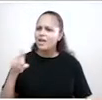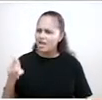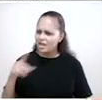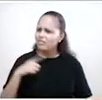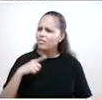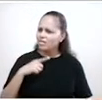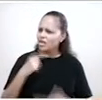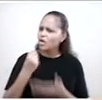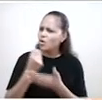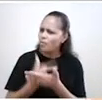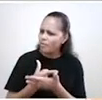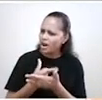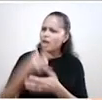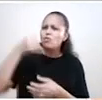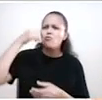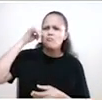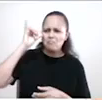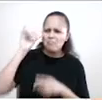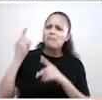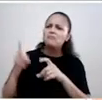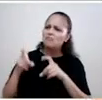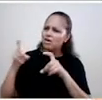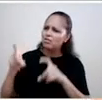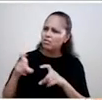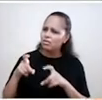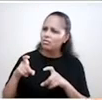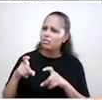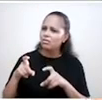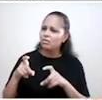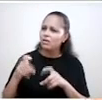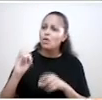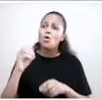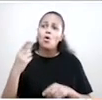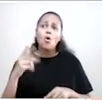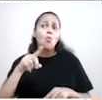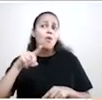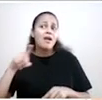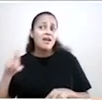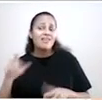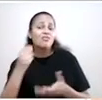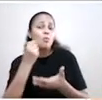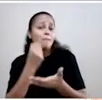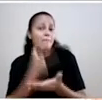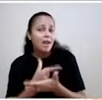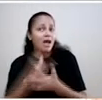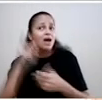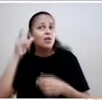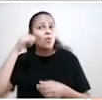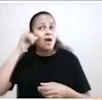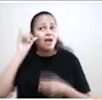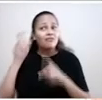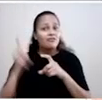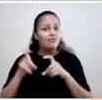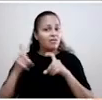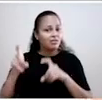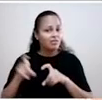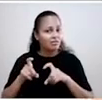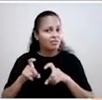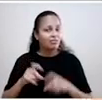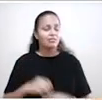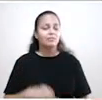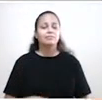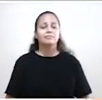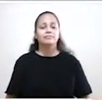têm comprado fazendas, eles têm comprado a fazenda. Ou eles compraram a fazenda. Podemos traduzir